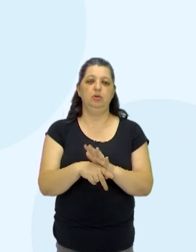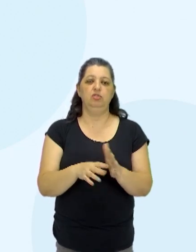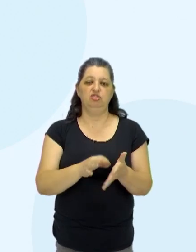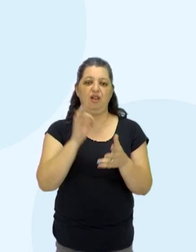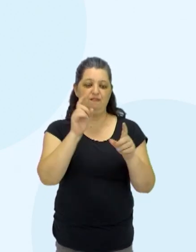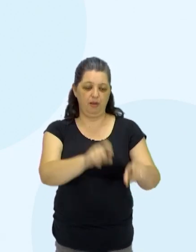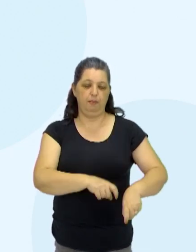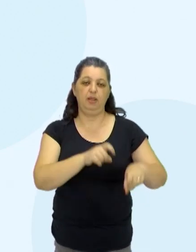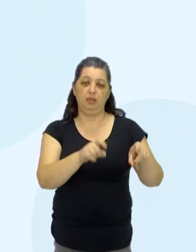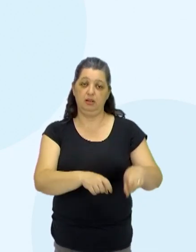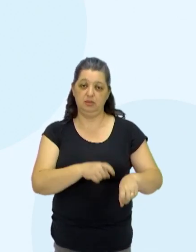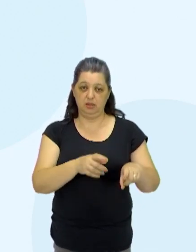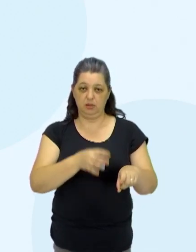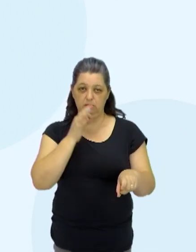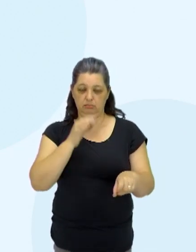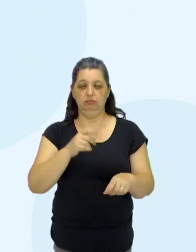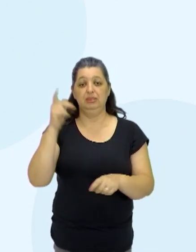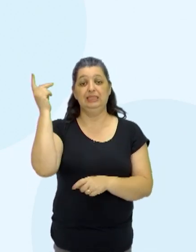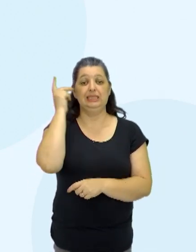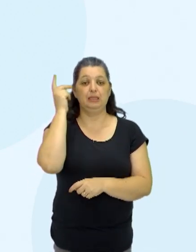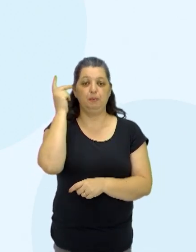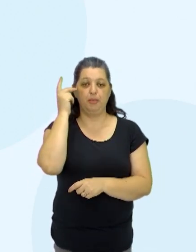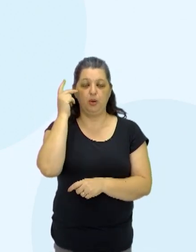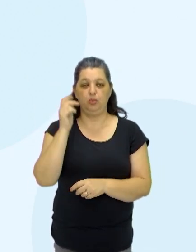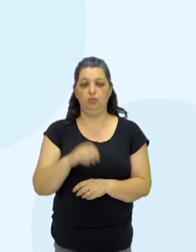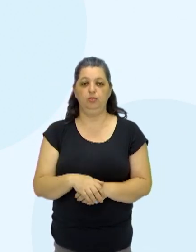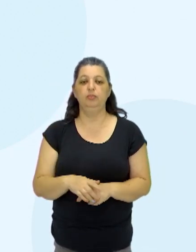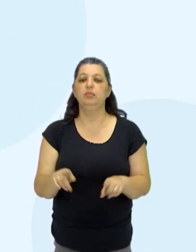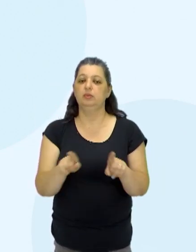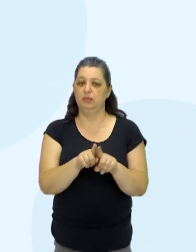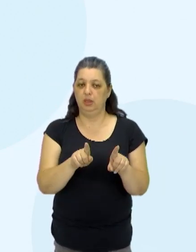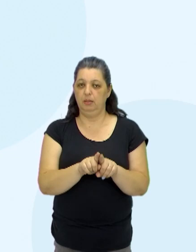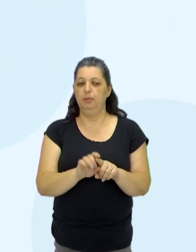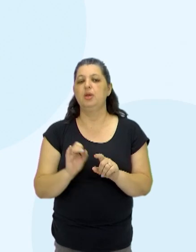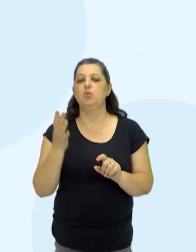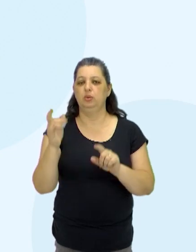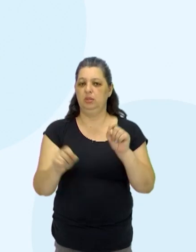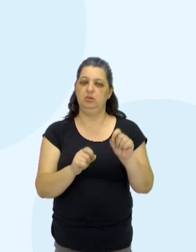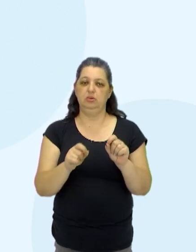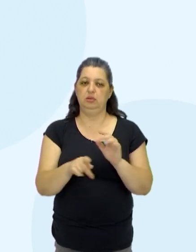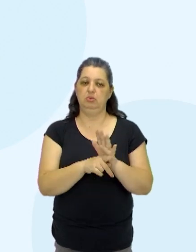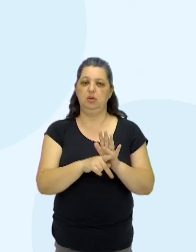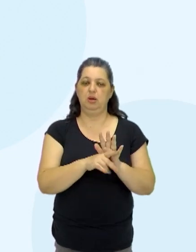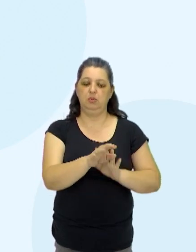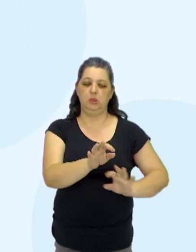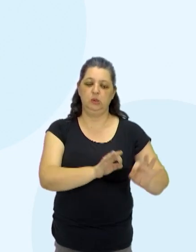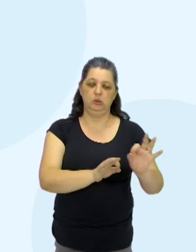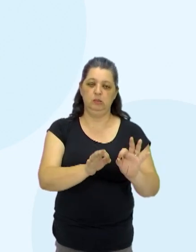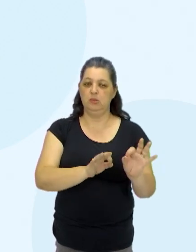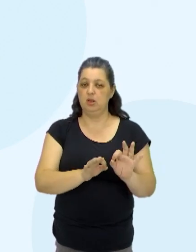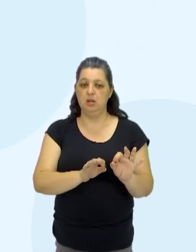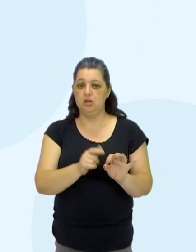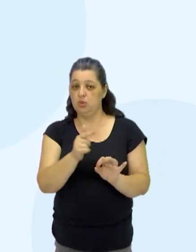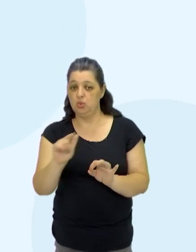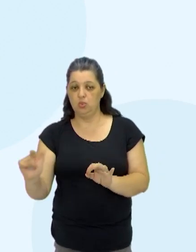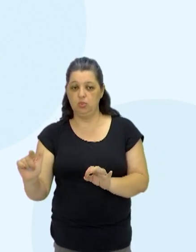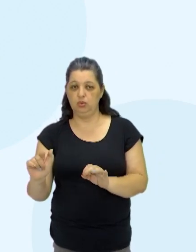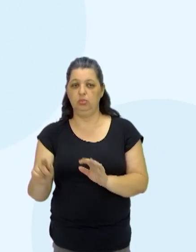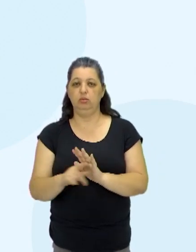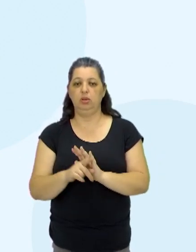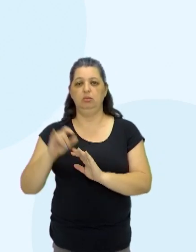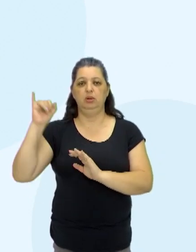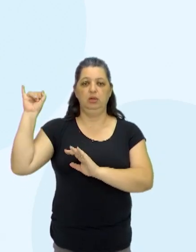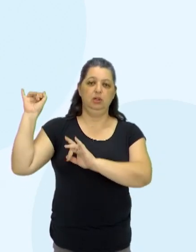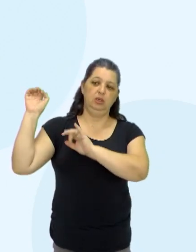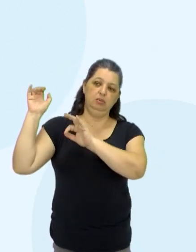Sudeste, mais especificamente São Paulo. E também surge um plano B, que é trazer o imigrante.